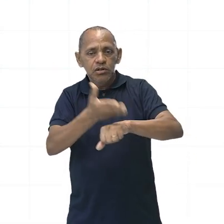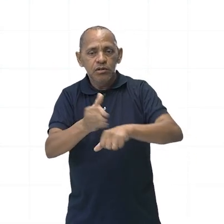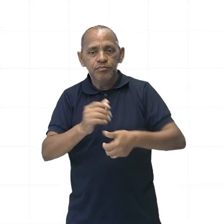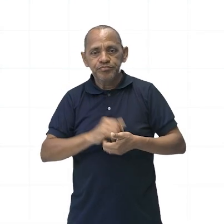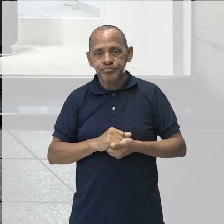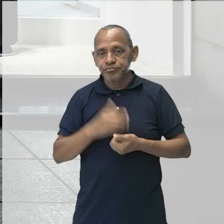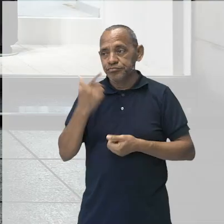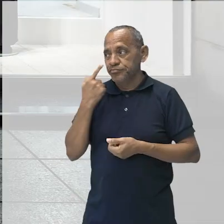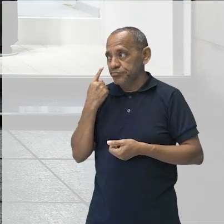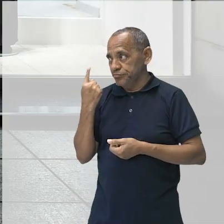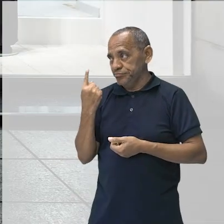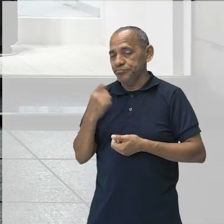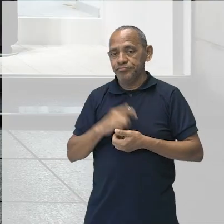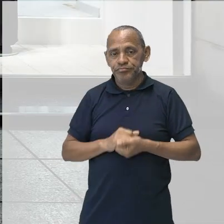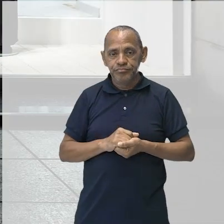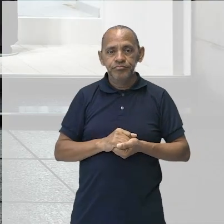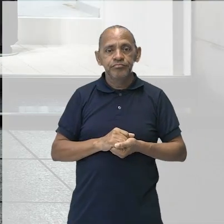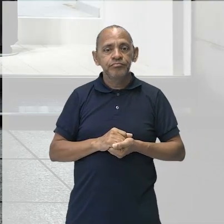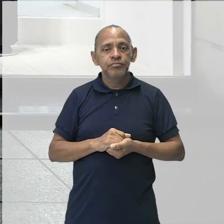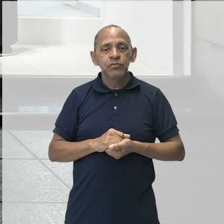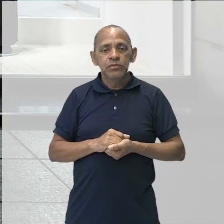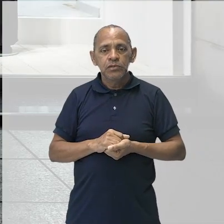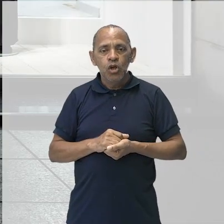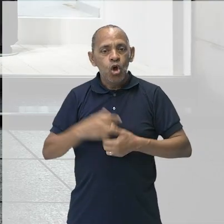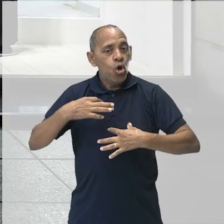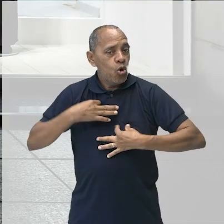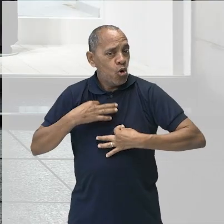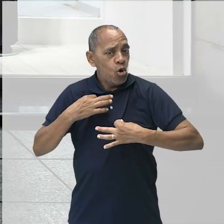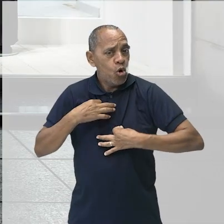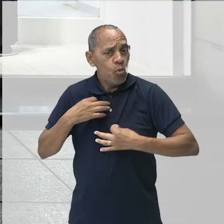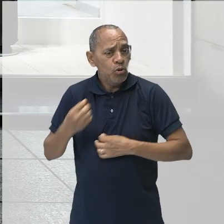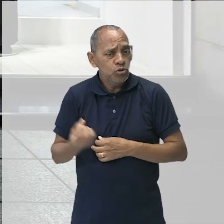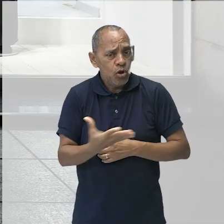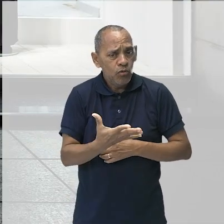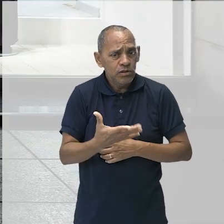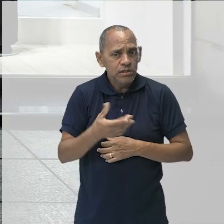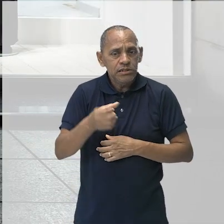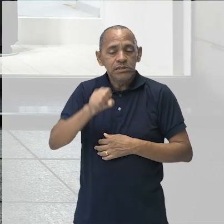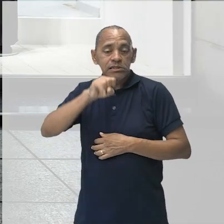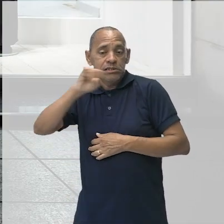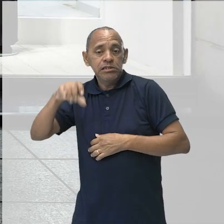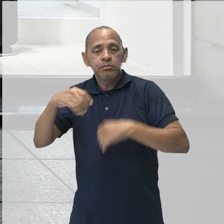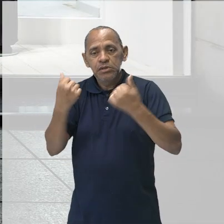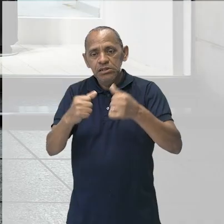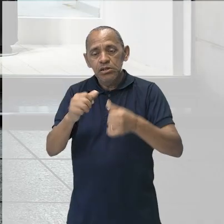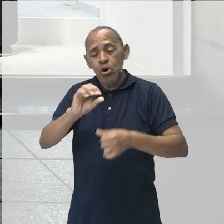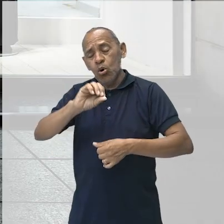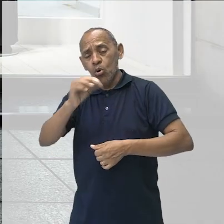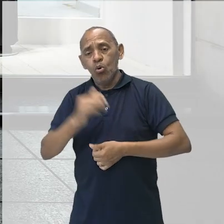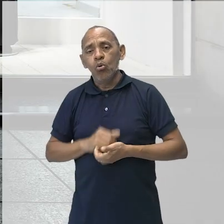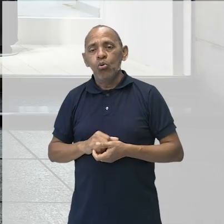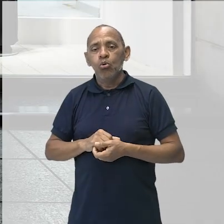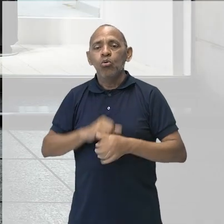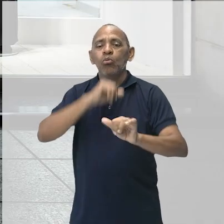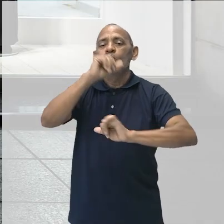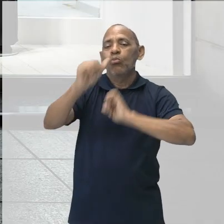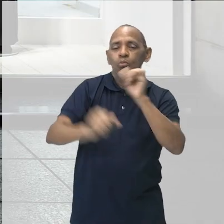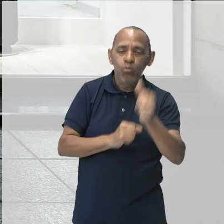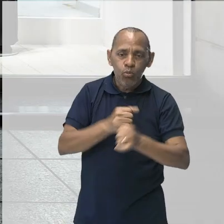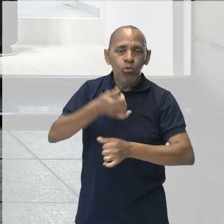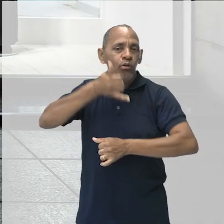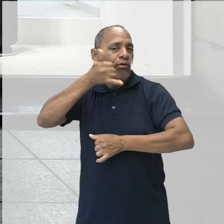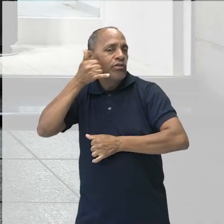em prática? A gente só compra roupas novas quando realmente precisa? Ou troca